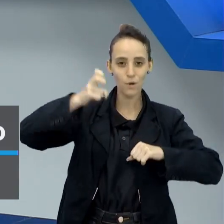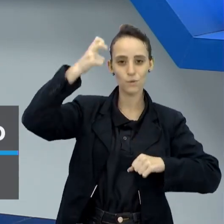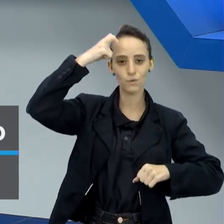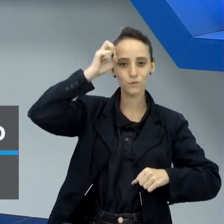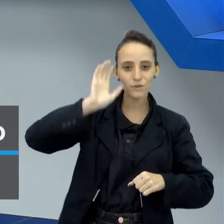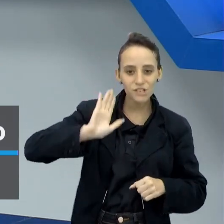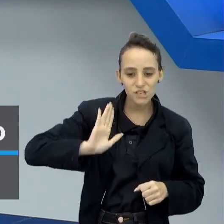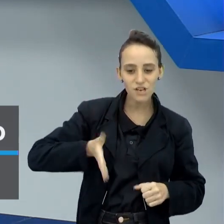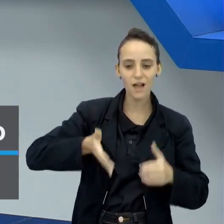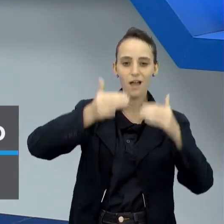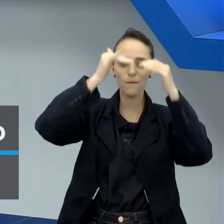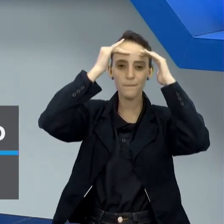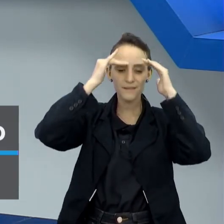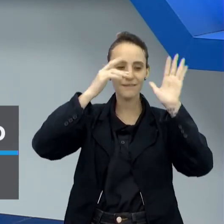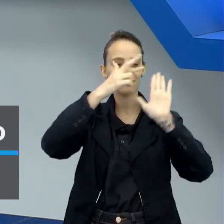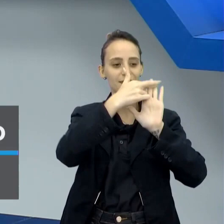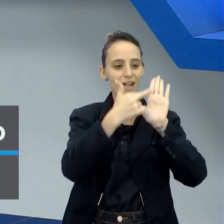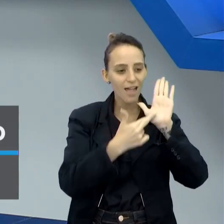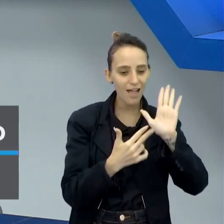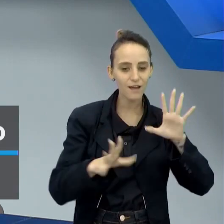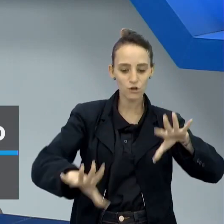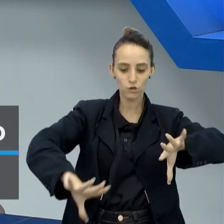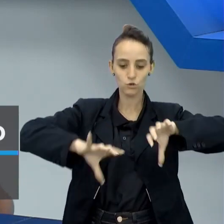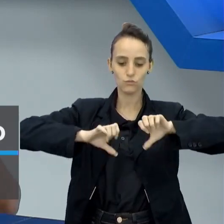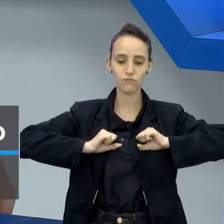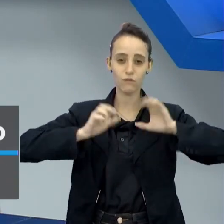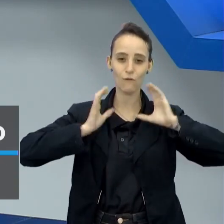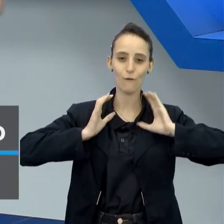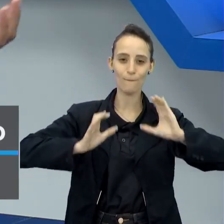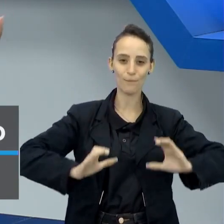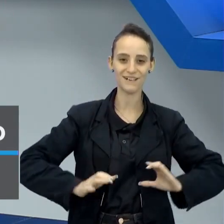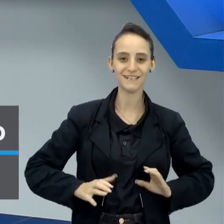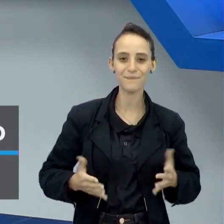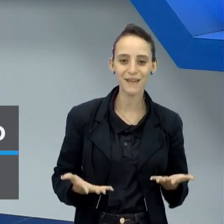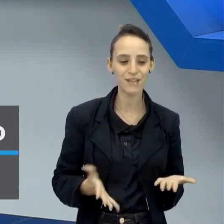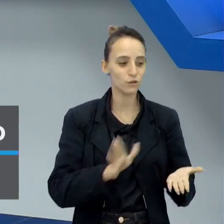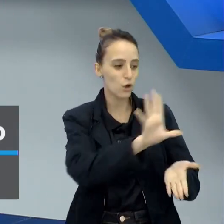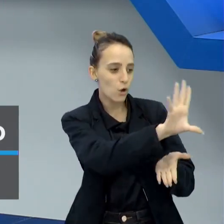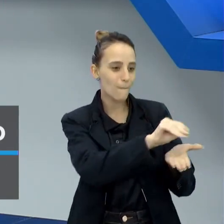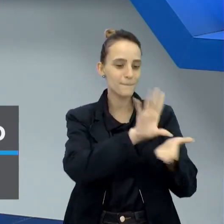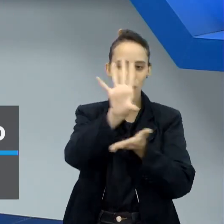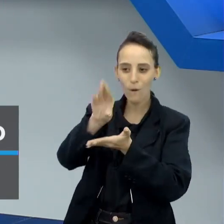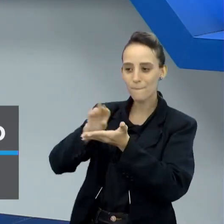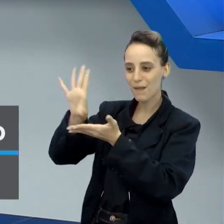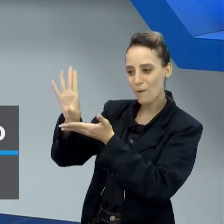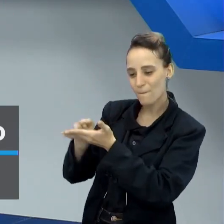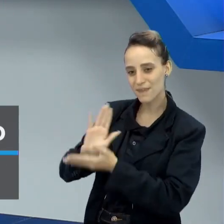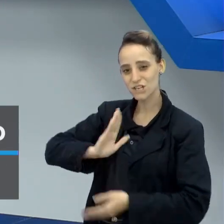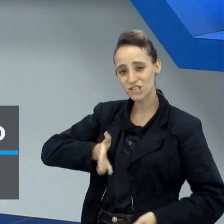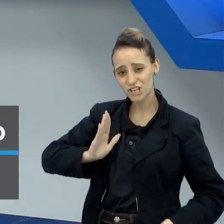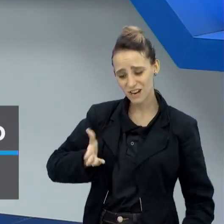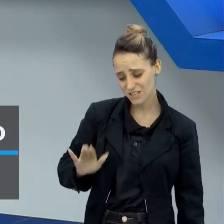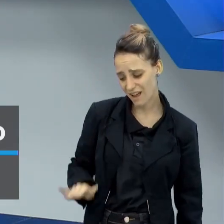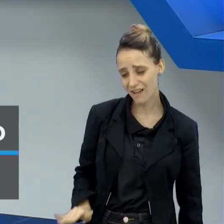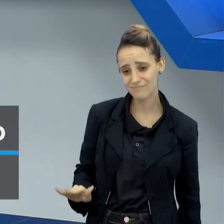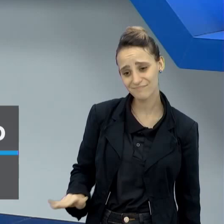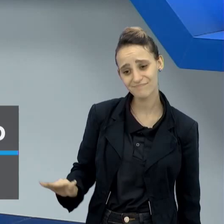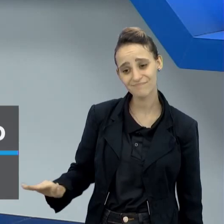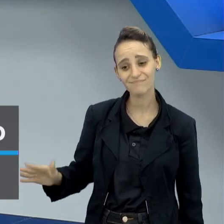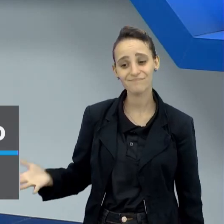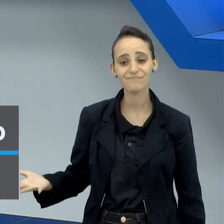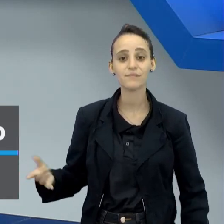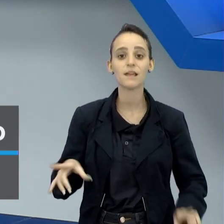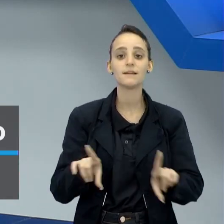essas regras, esses comportamentos, esses valores, de uma maneira em que chega um determinado momento em que, principalmente as